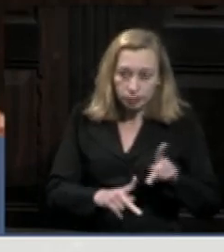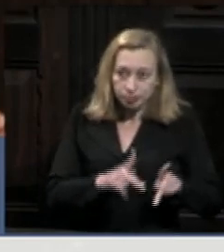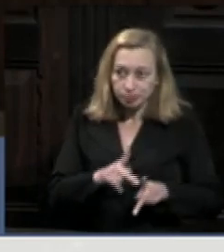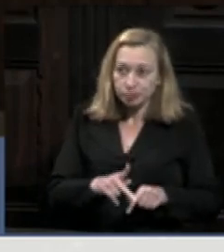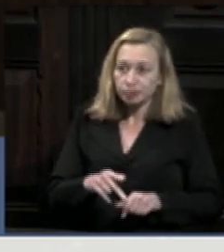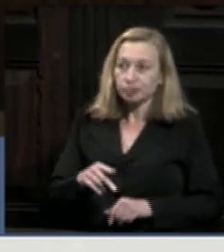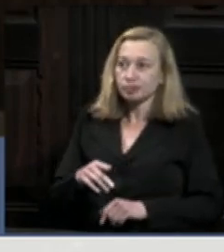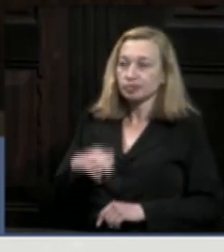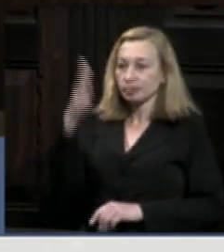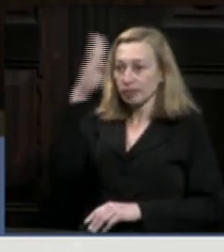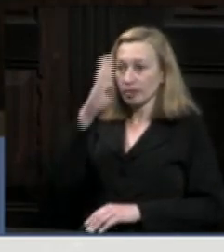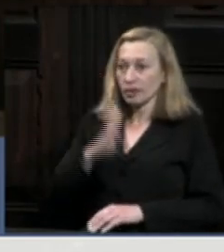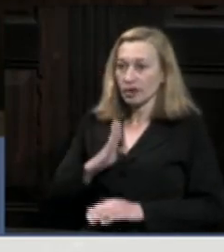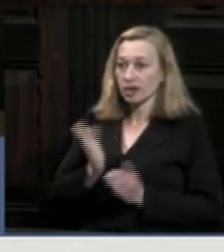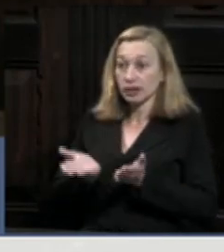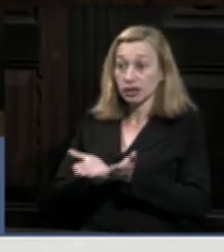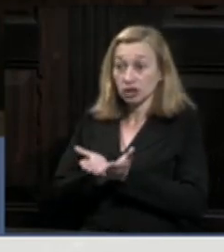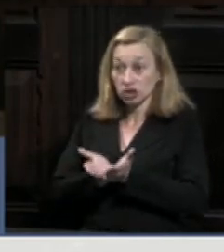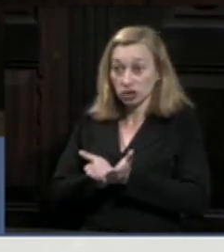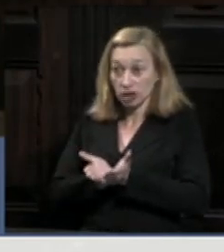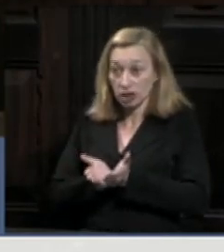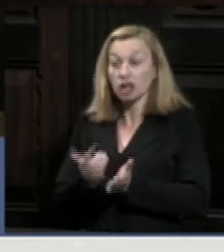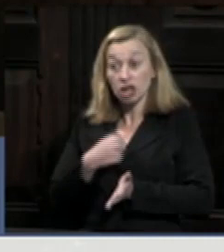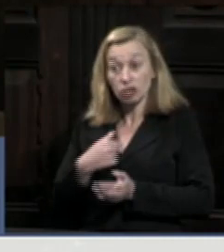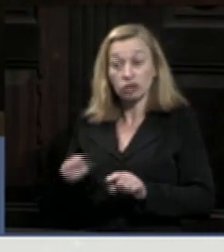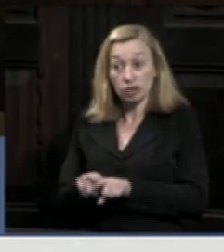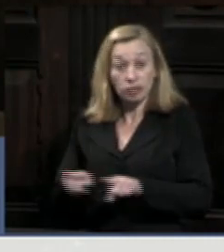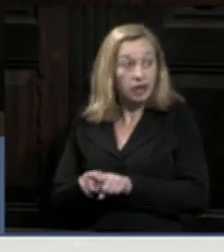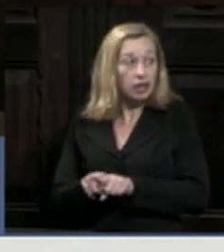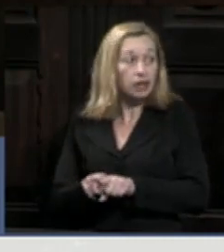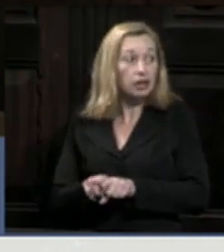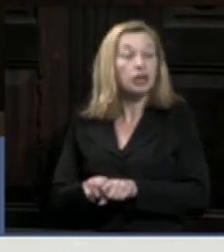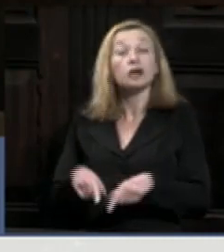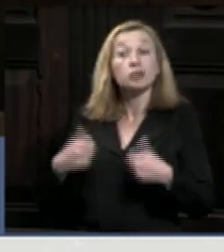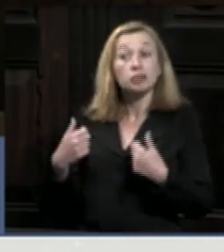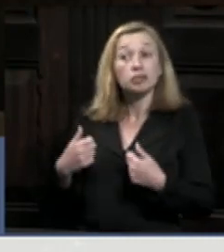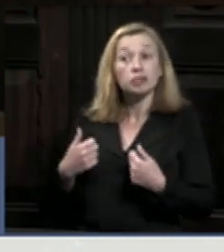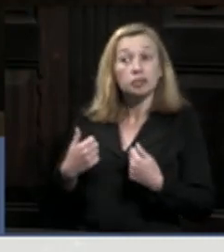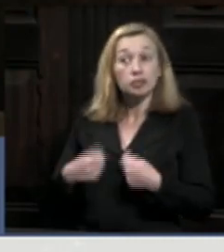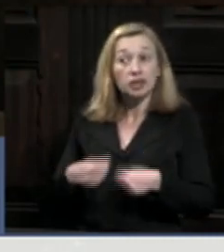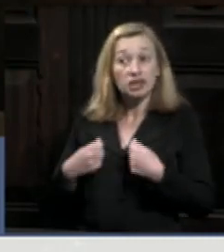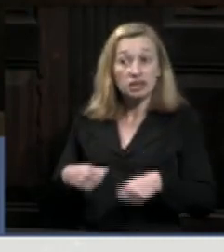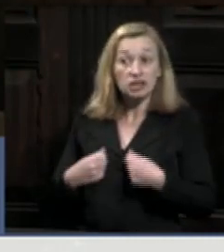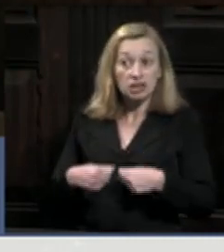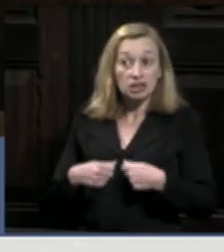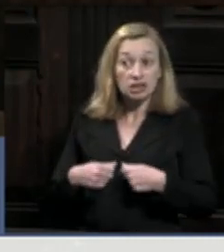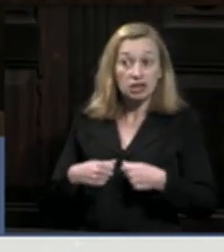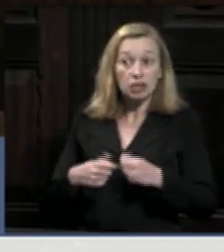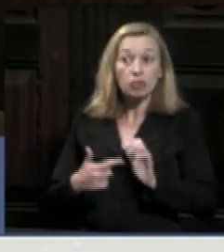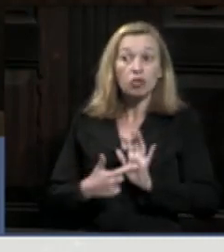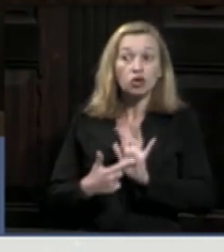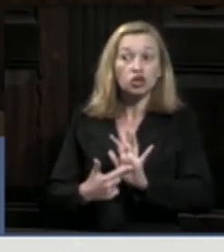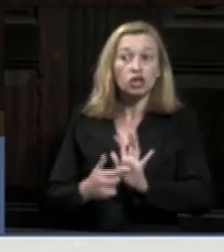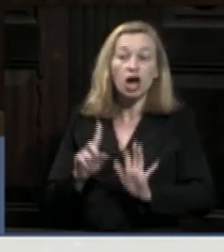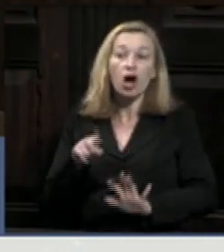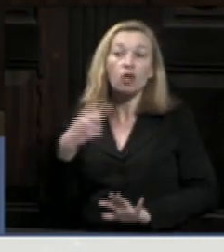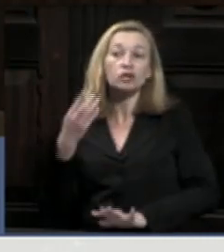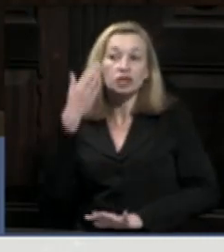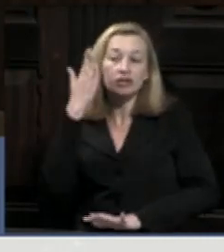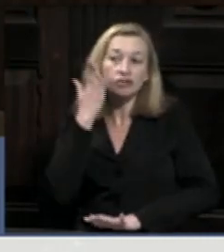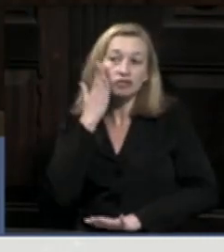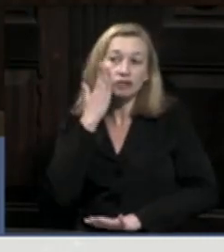ela deve aprender que deve se dar a outra fase como dizia